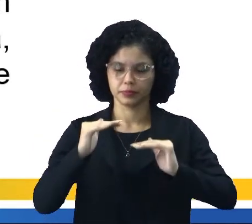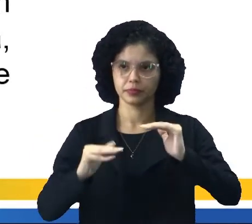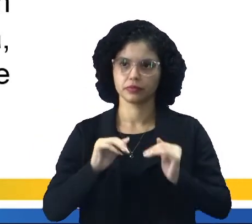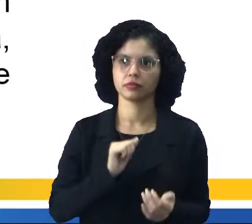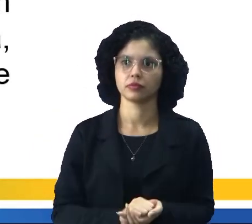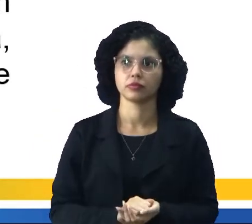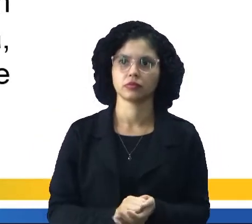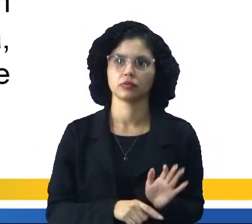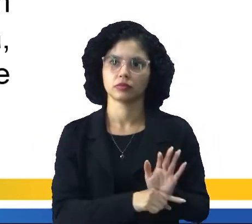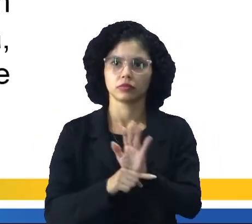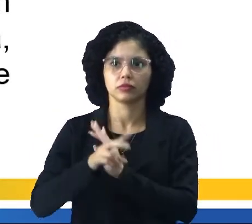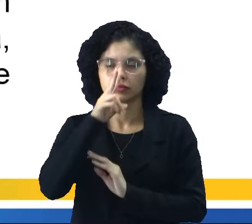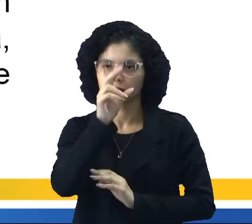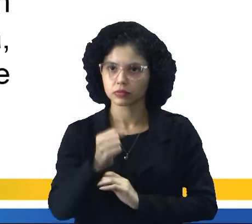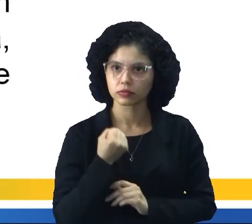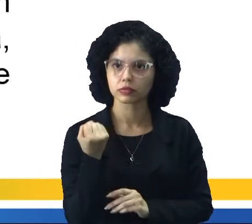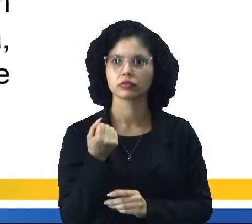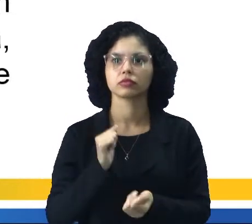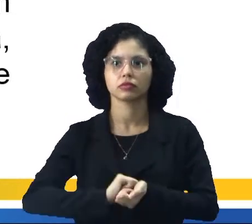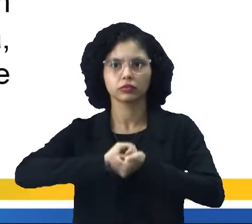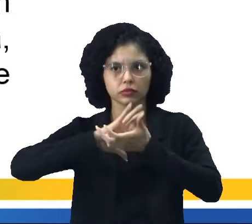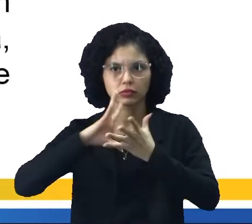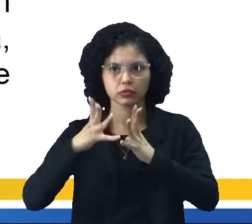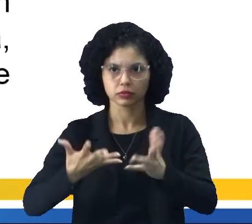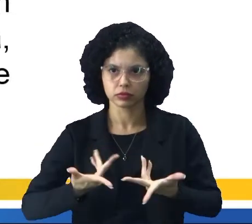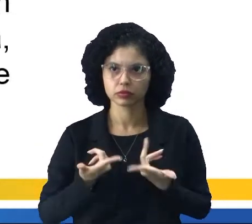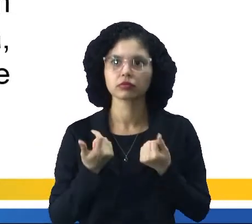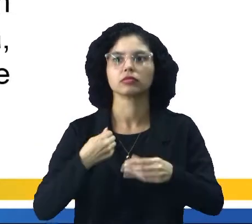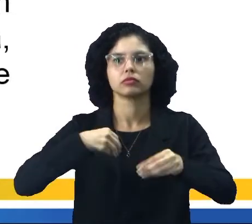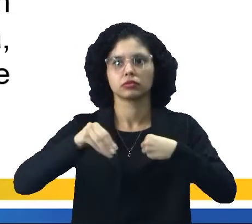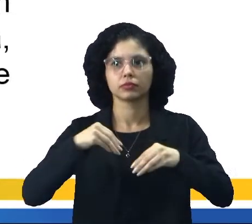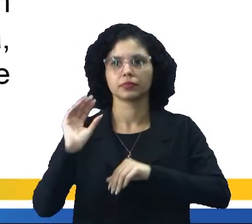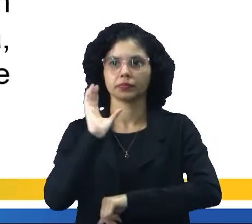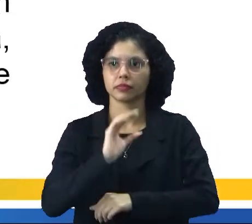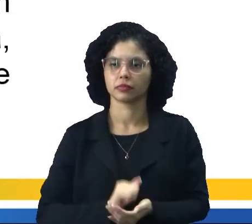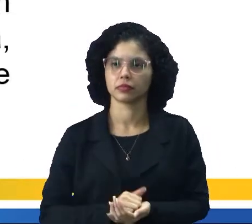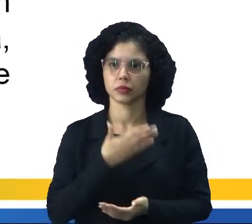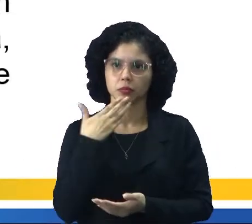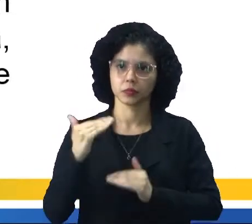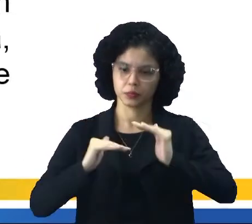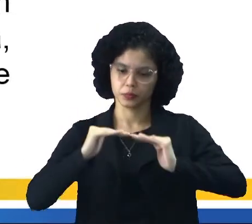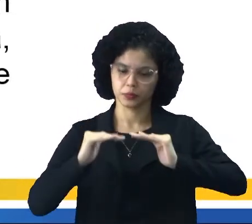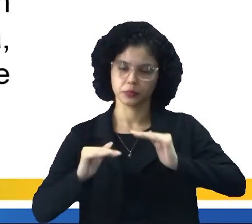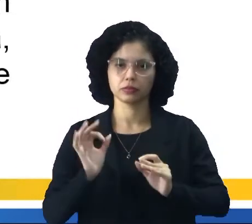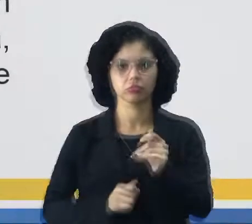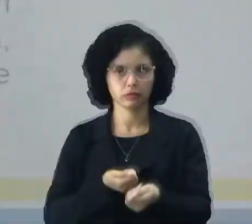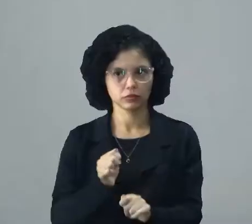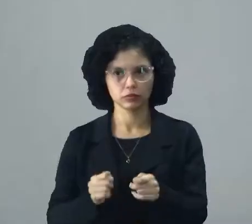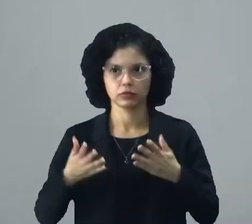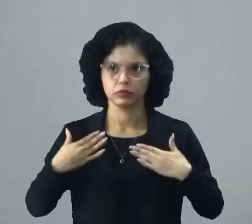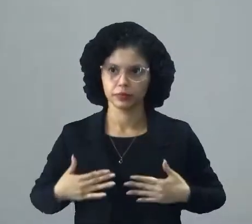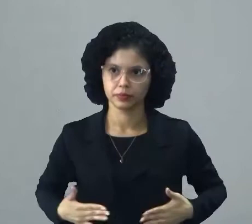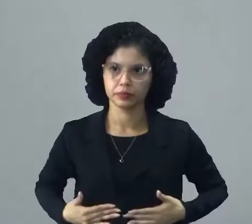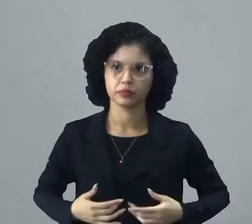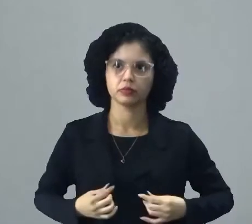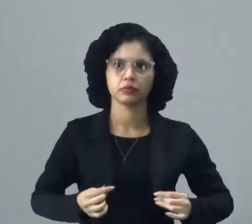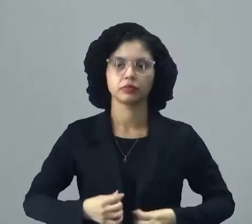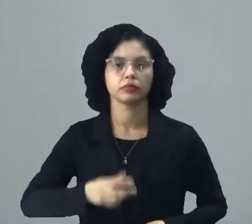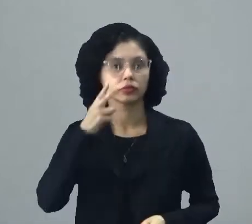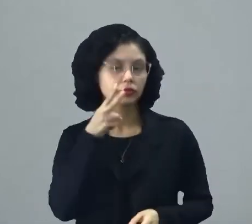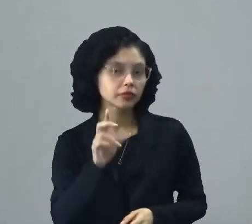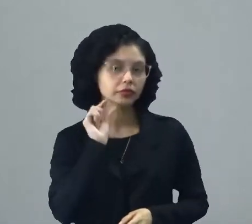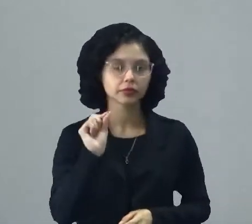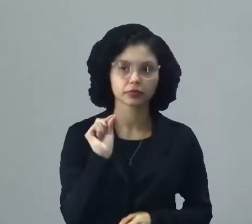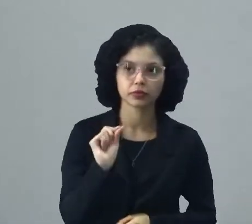equilíbrio, revelando força, agilidade, flexibilidade, coordenação, equilíbrio e controle do corpo. Então